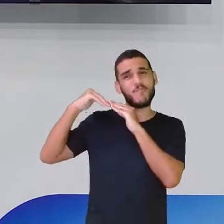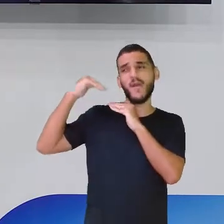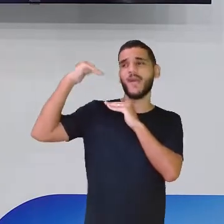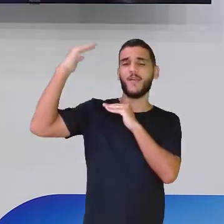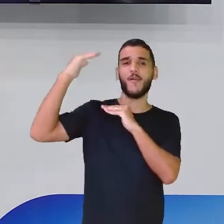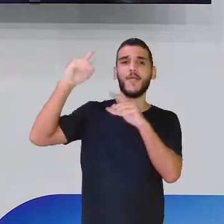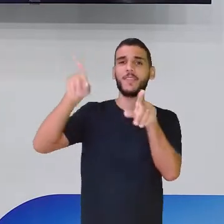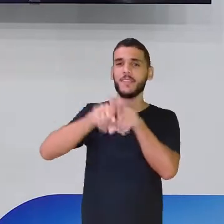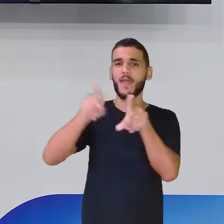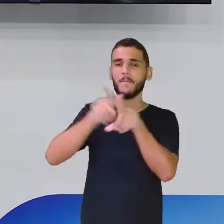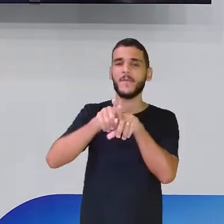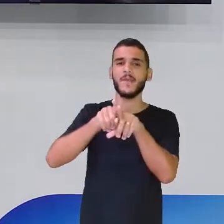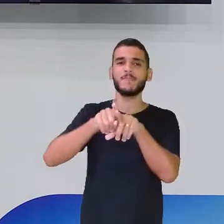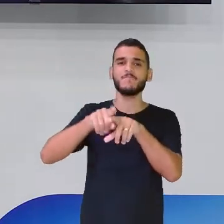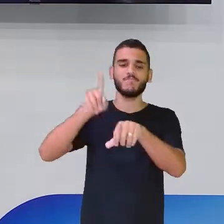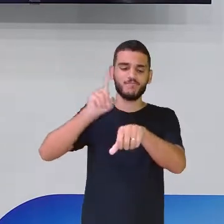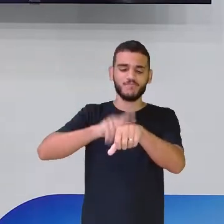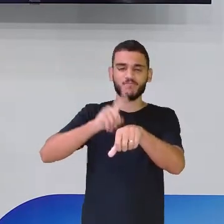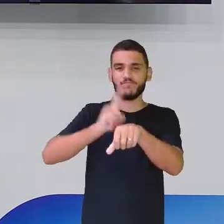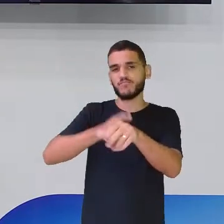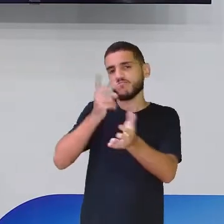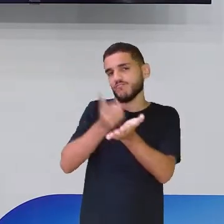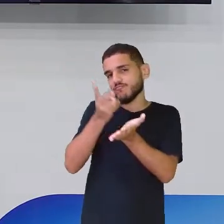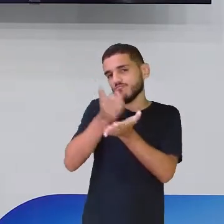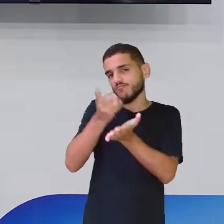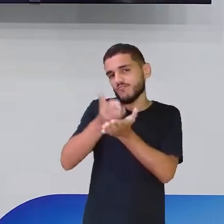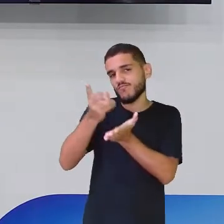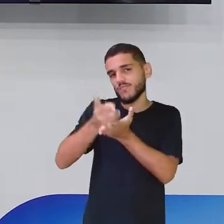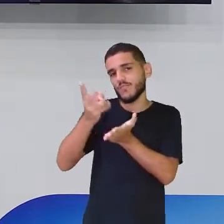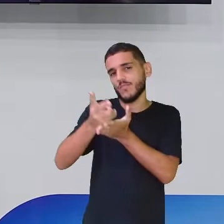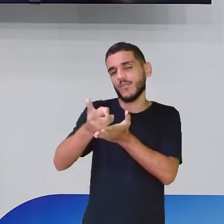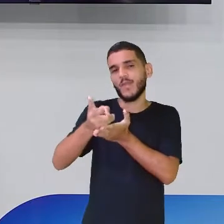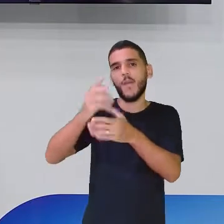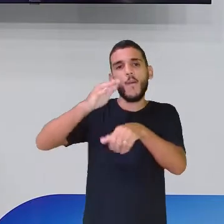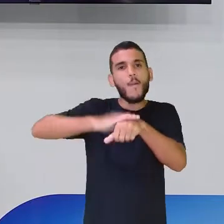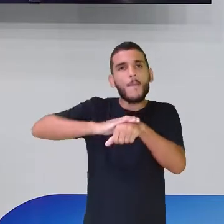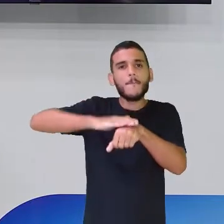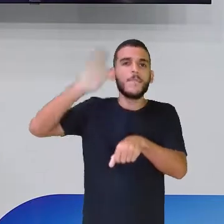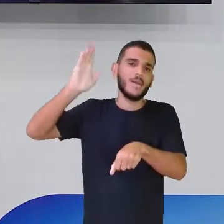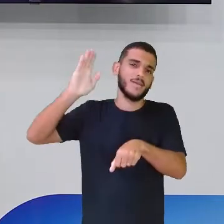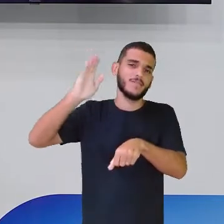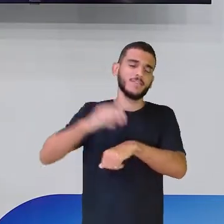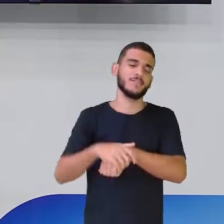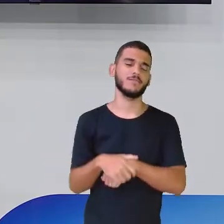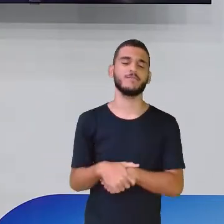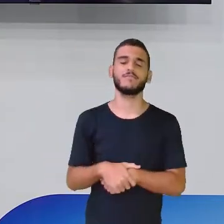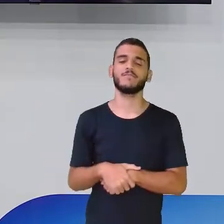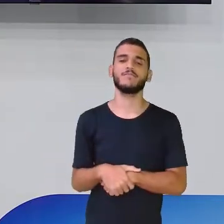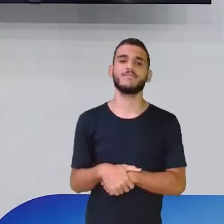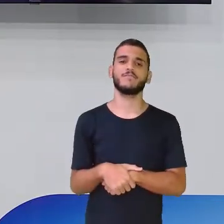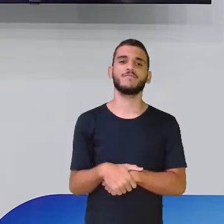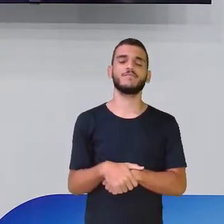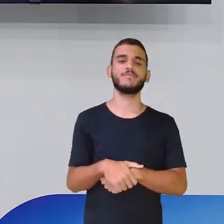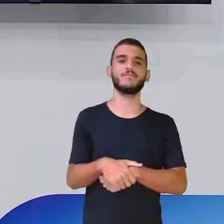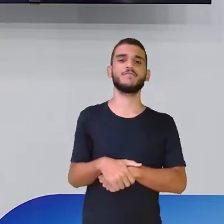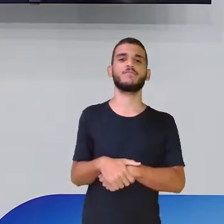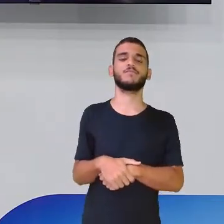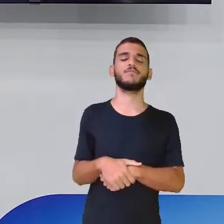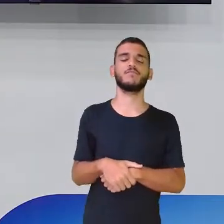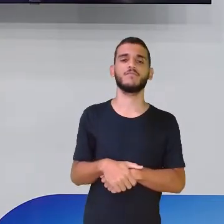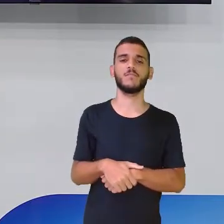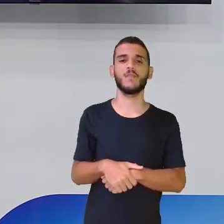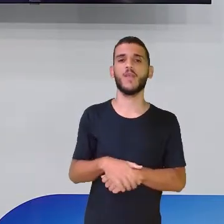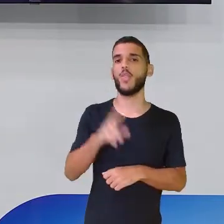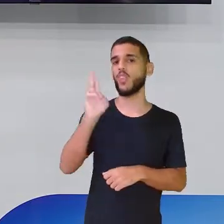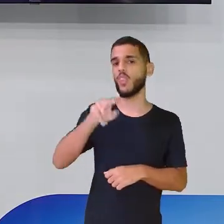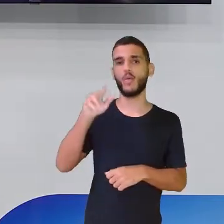também uma duração maior, uma continuidade, né? São sons que têm uma continuidade, né? Alguns não